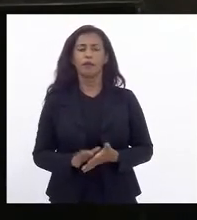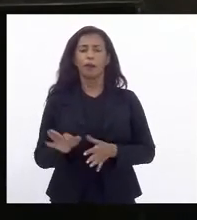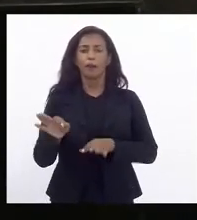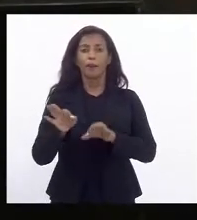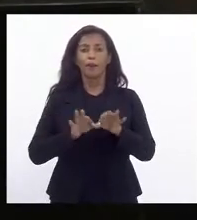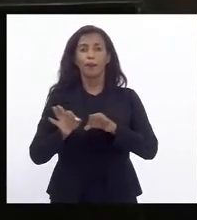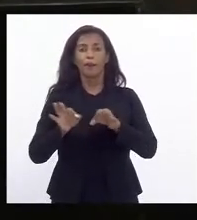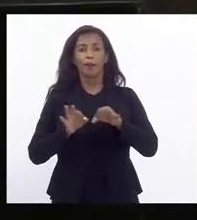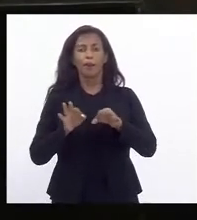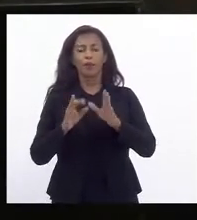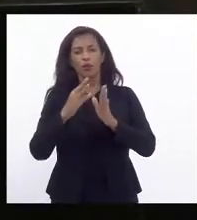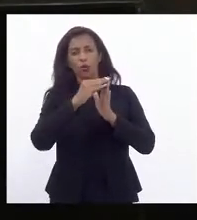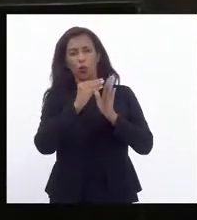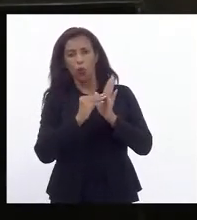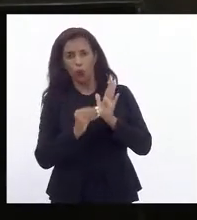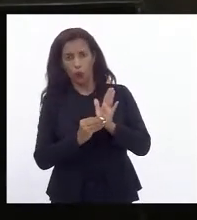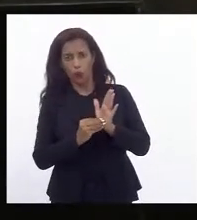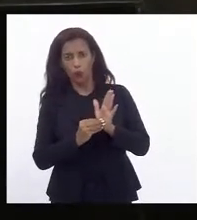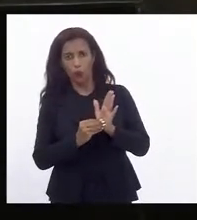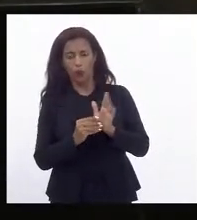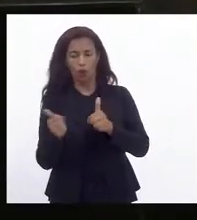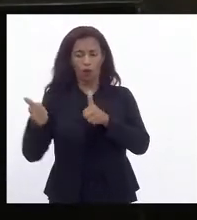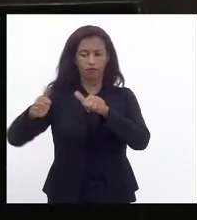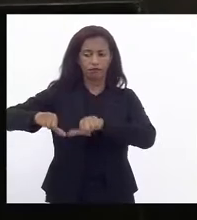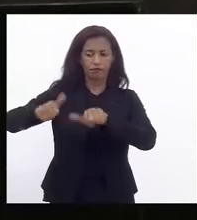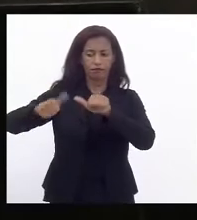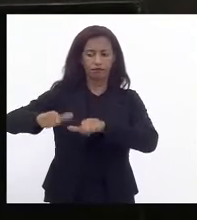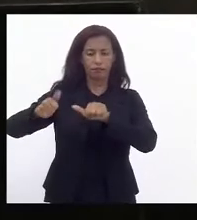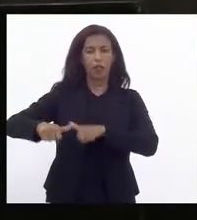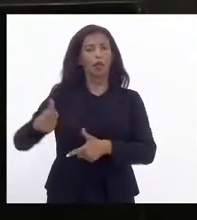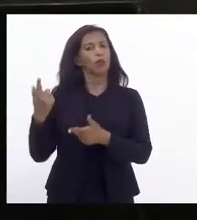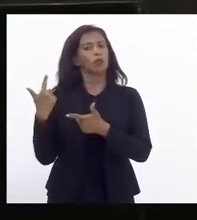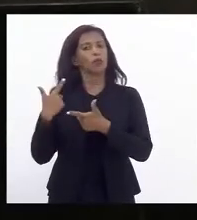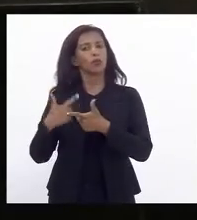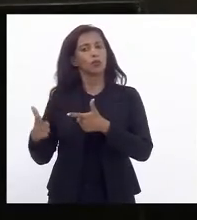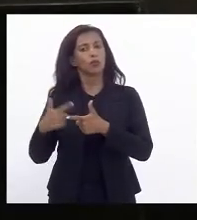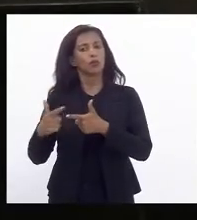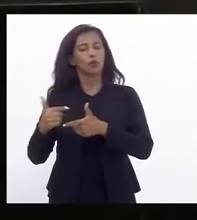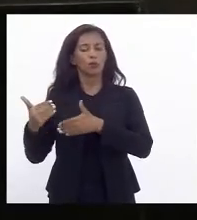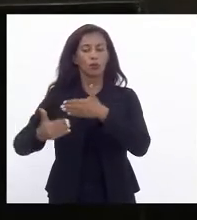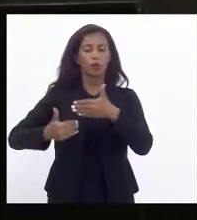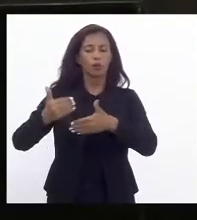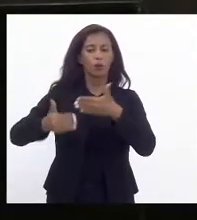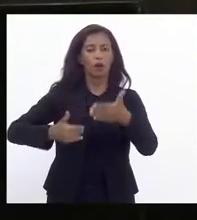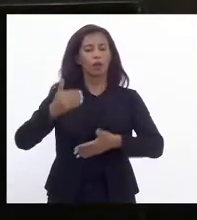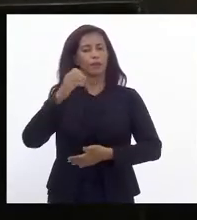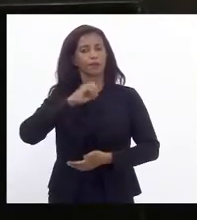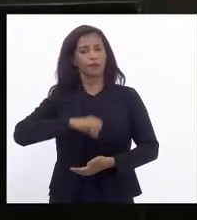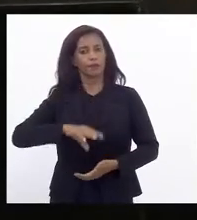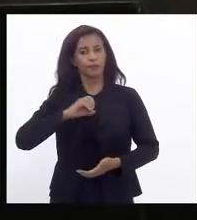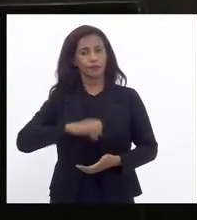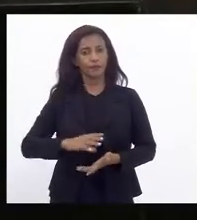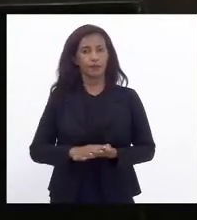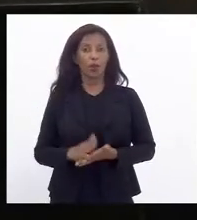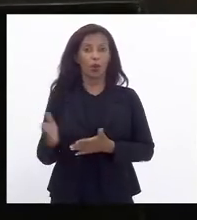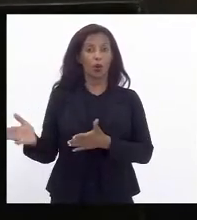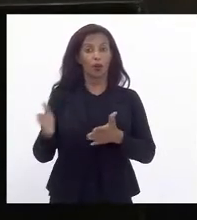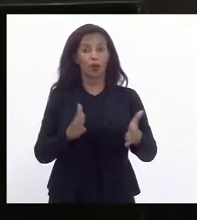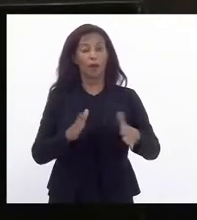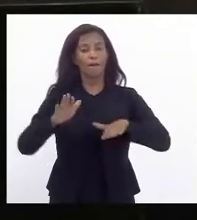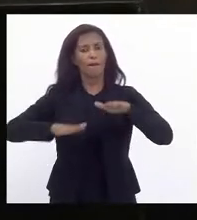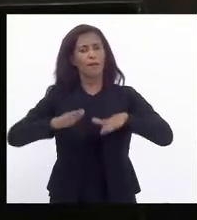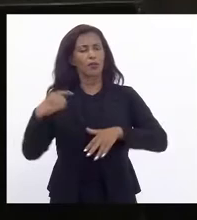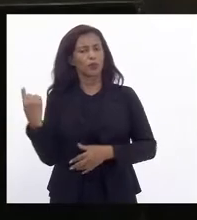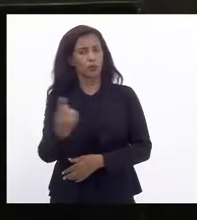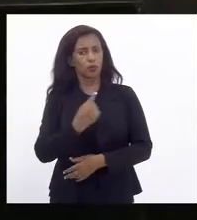projeto para campanha para avaliar os problemas decorrentes à menstruação. Ou seja, mesmo